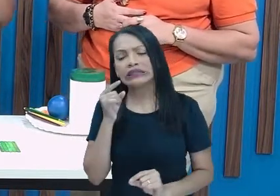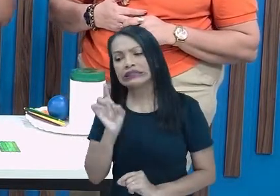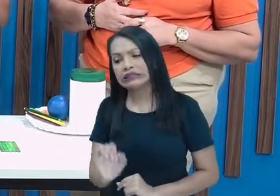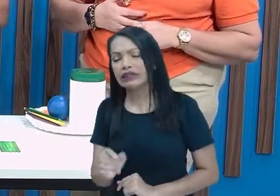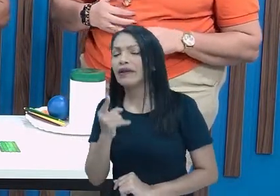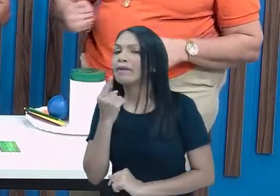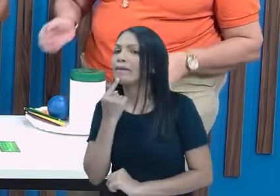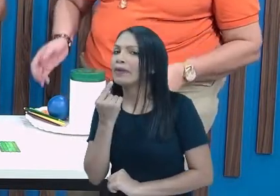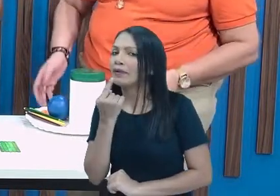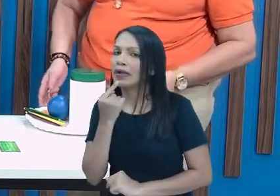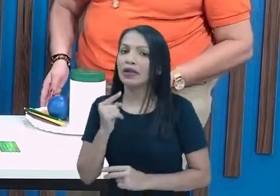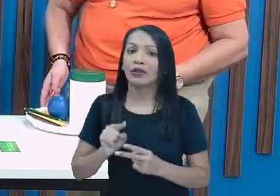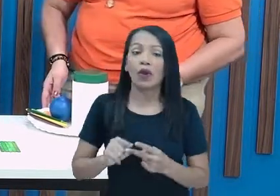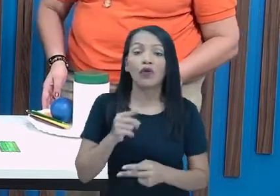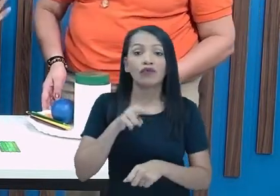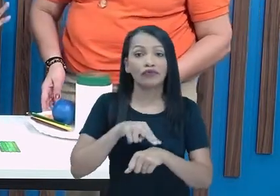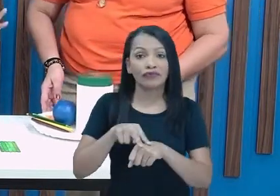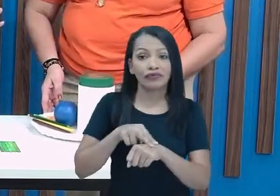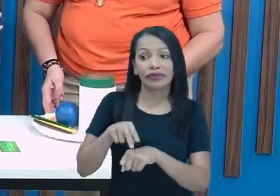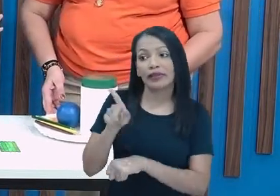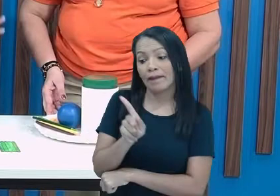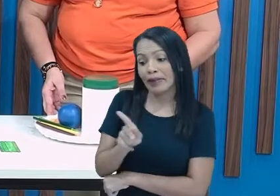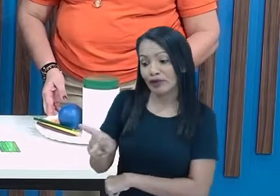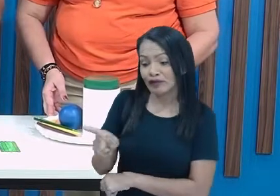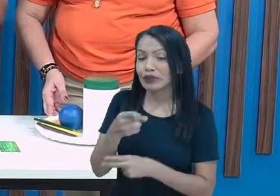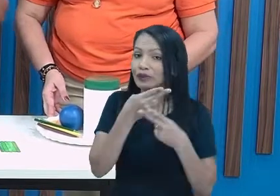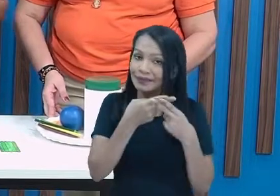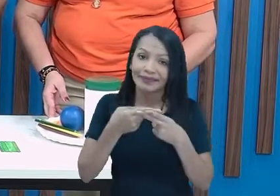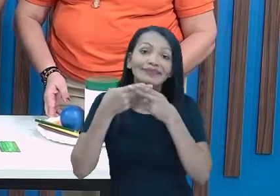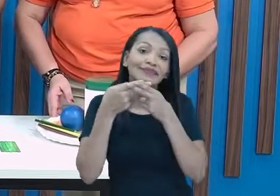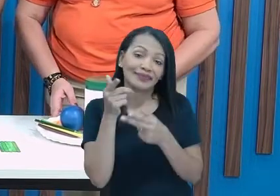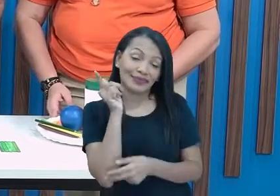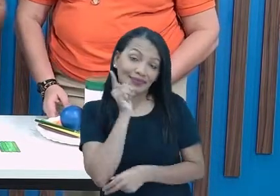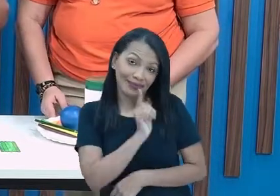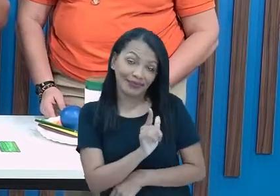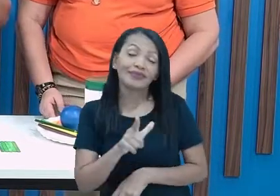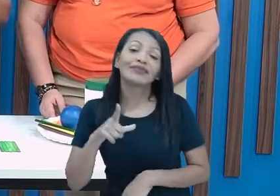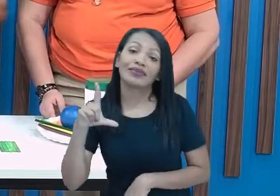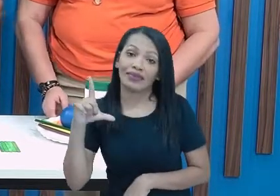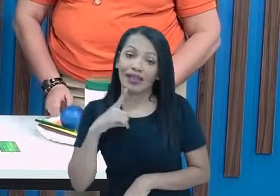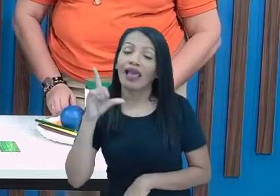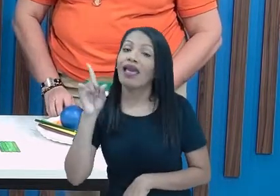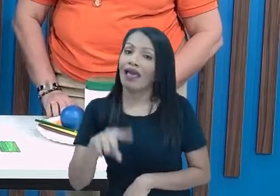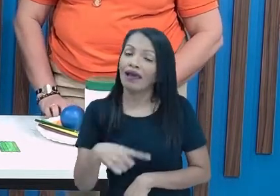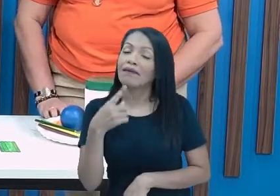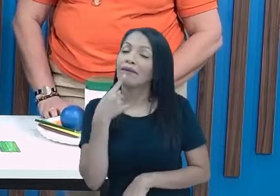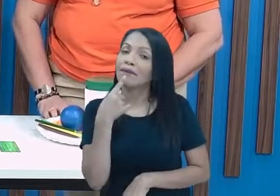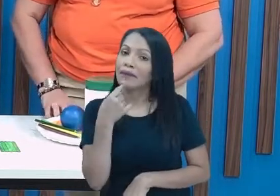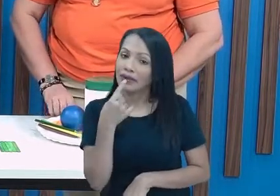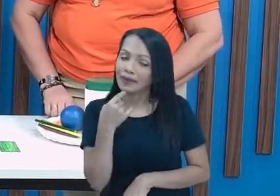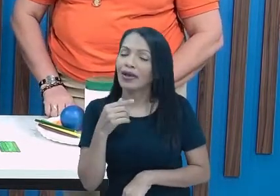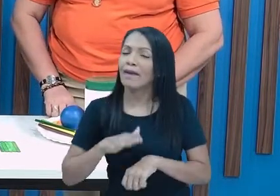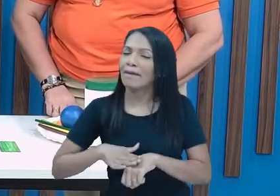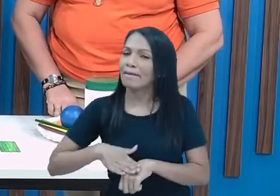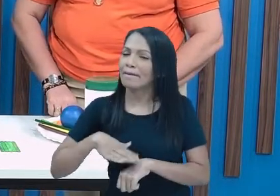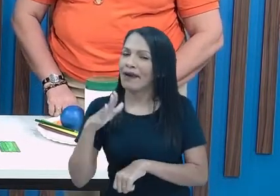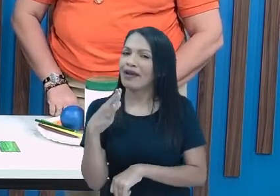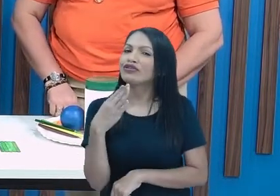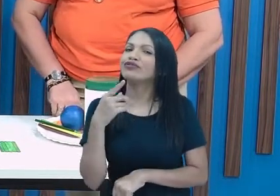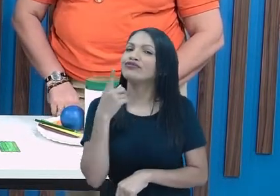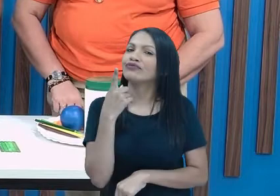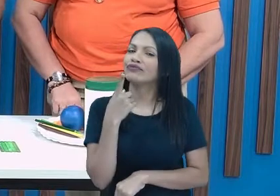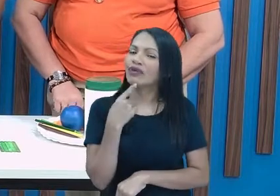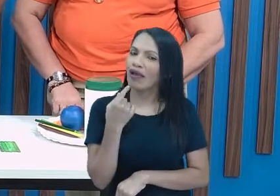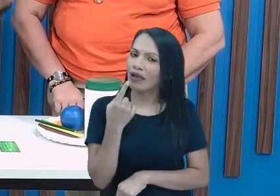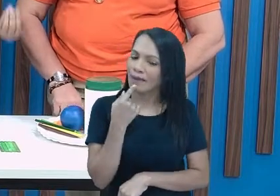verdes ou palitos vermelhos. E a professora Iris acertou. Onde tem mais palitos é nos palitos vermelhos. Eu tenho mais palitos